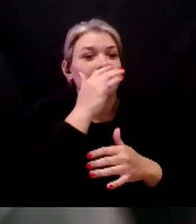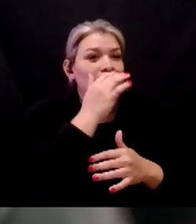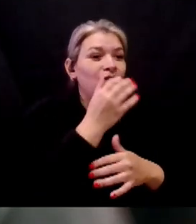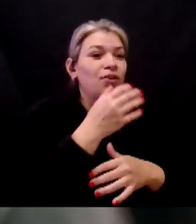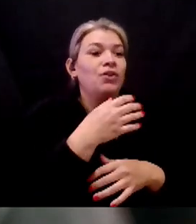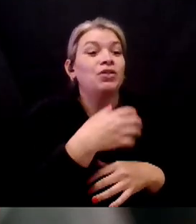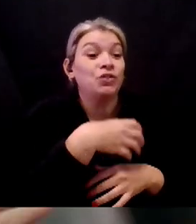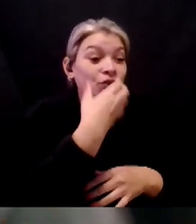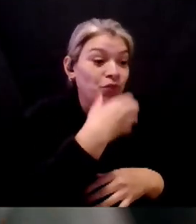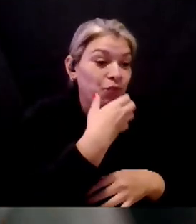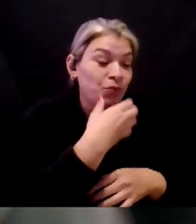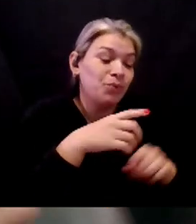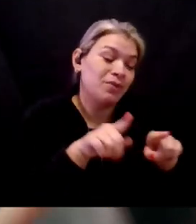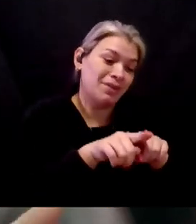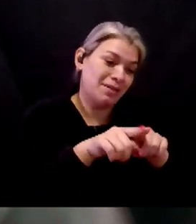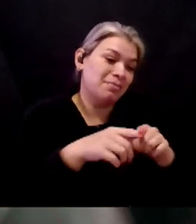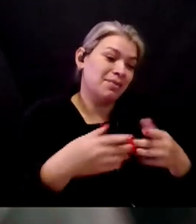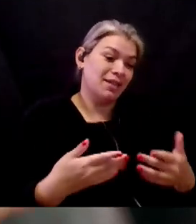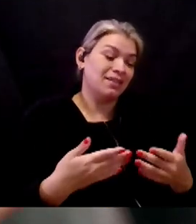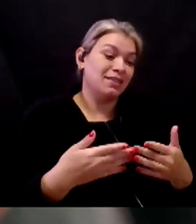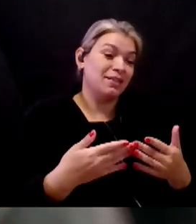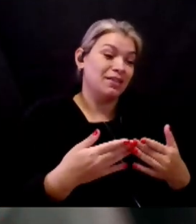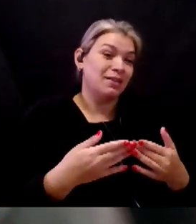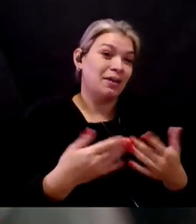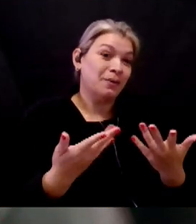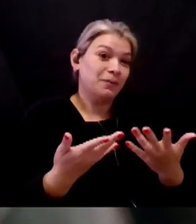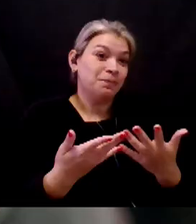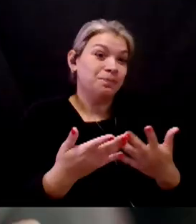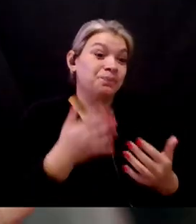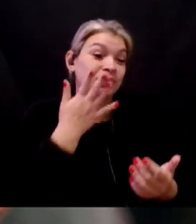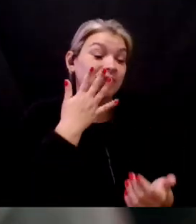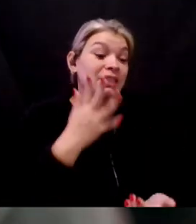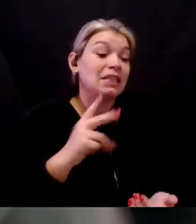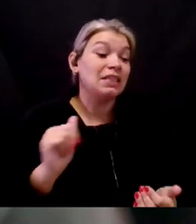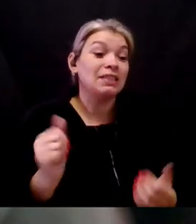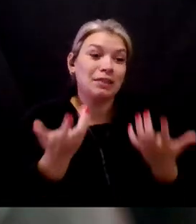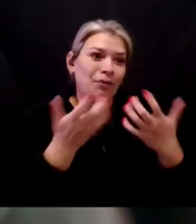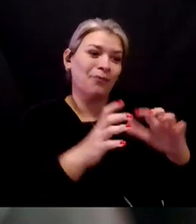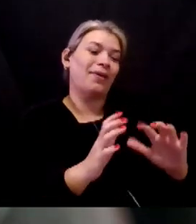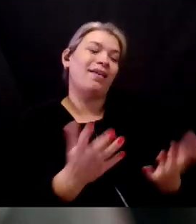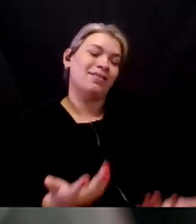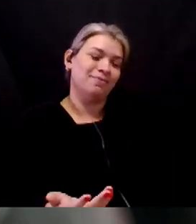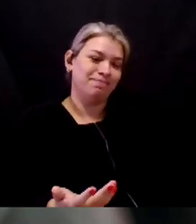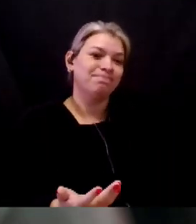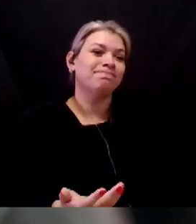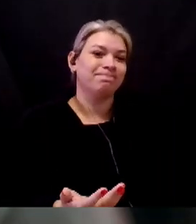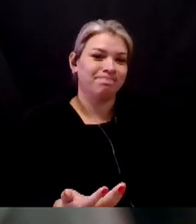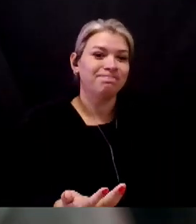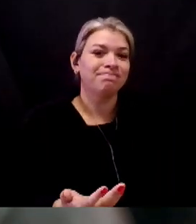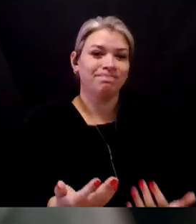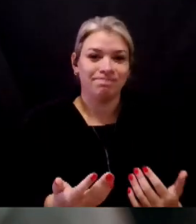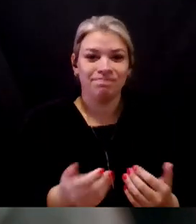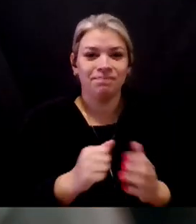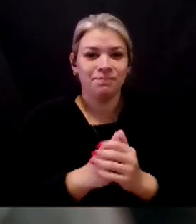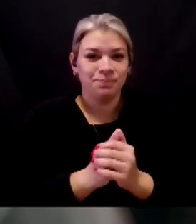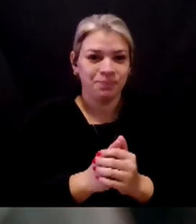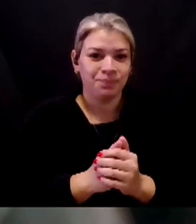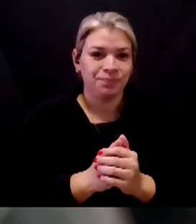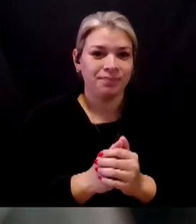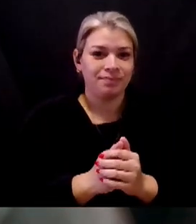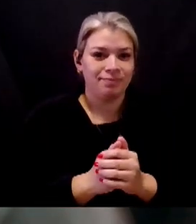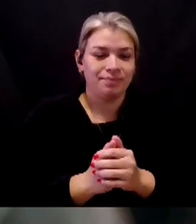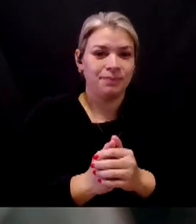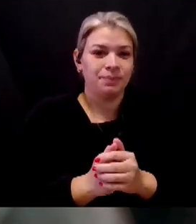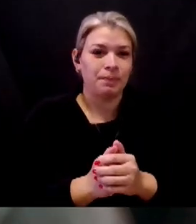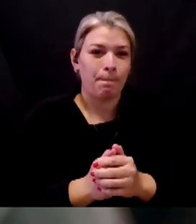querer uma cabeceira ali, né, de cama cheia de cores, com vários produtinhos para ela conseguir, né,